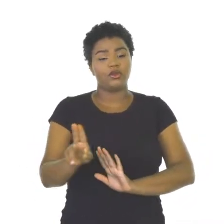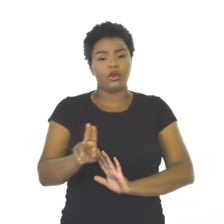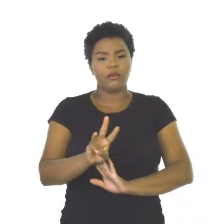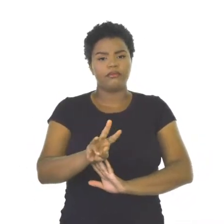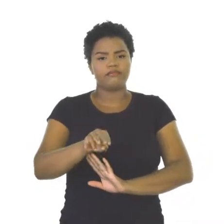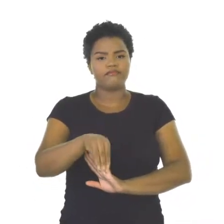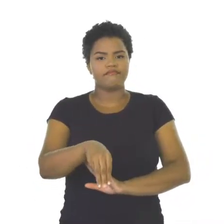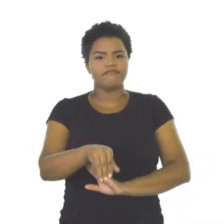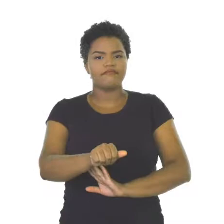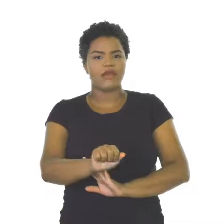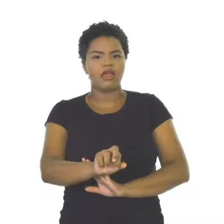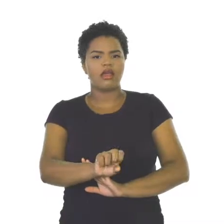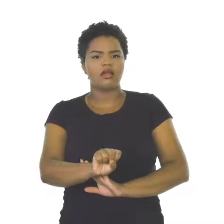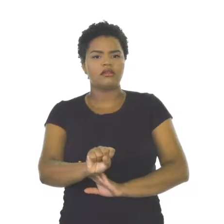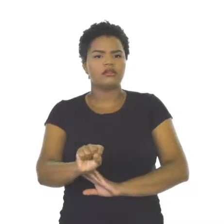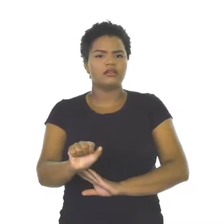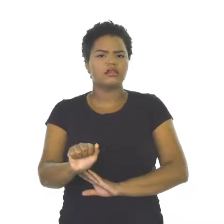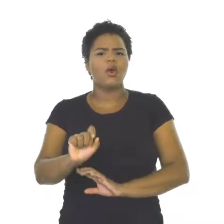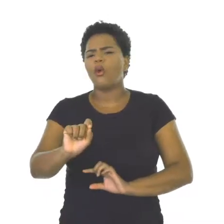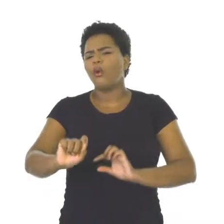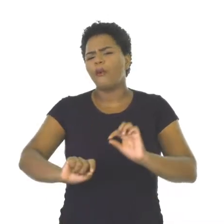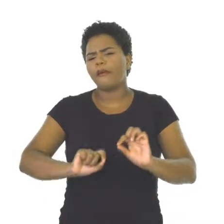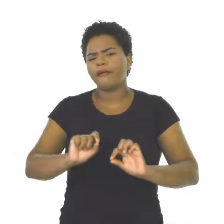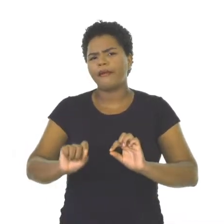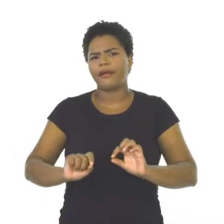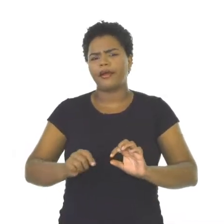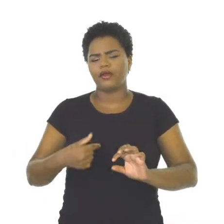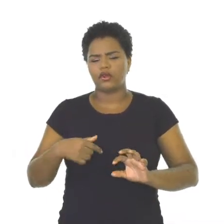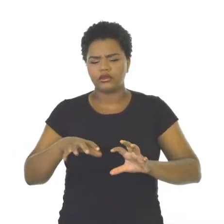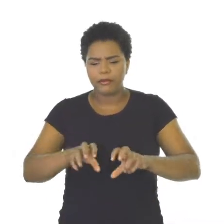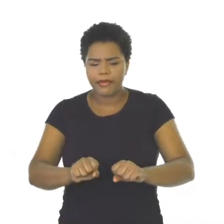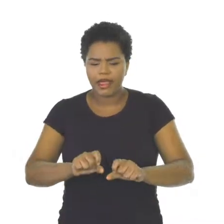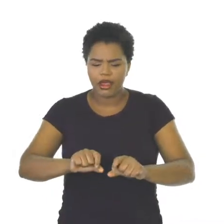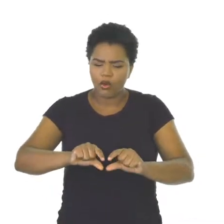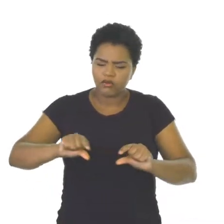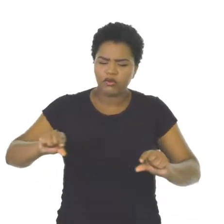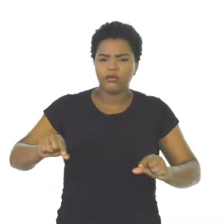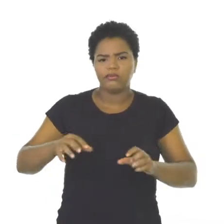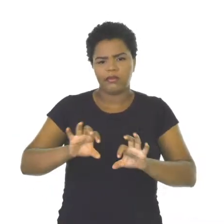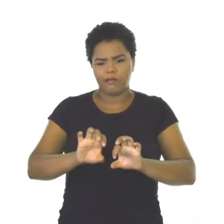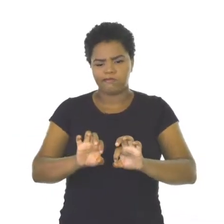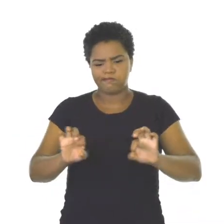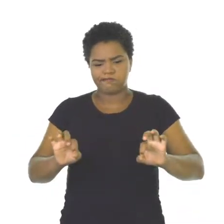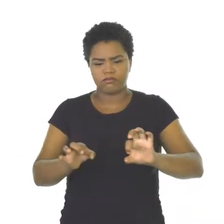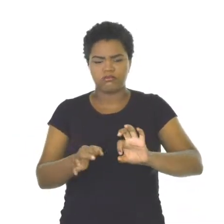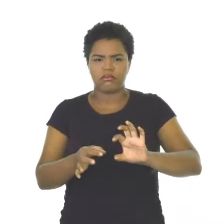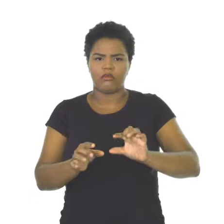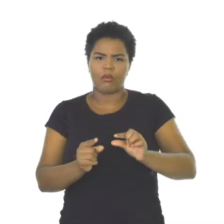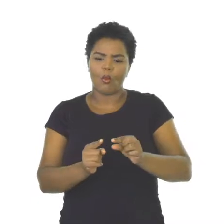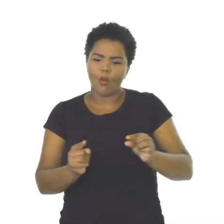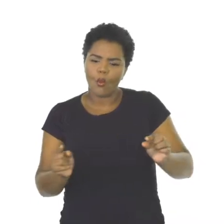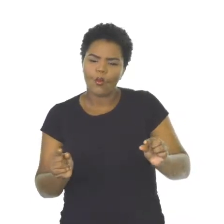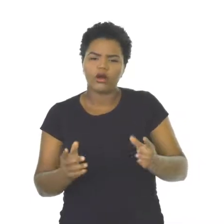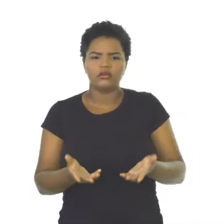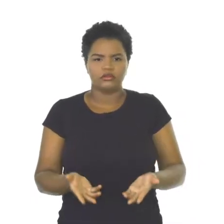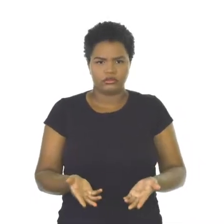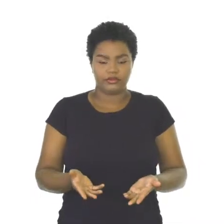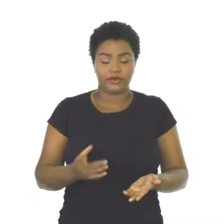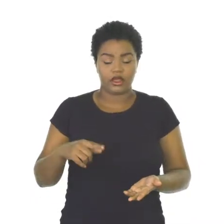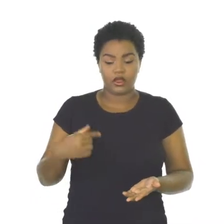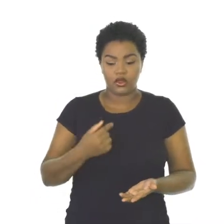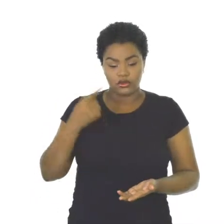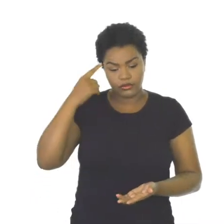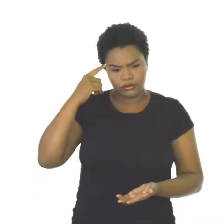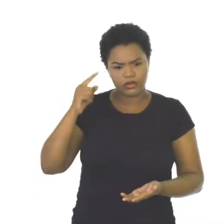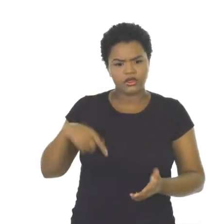isso? É onde a gente pega, é o formato deles, tá? Então, quando a gente passa e pensa em